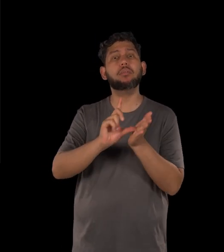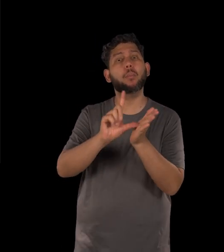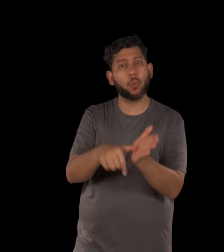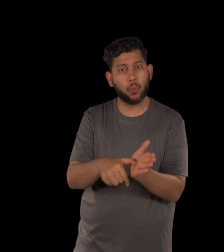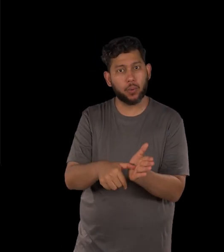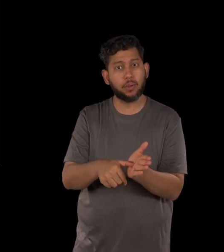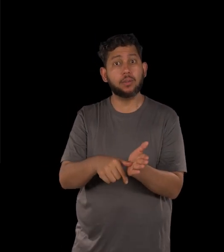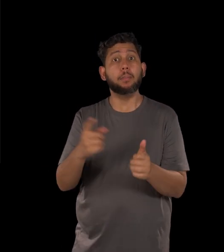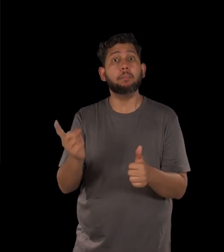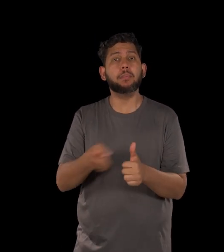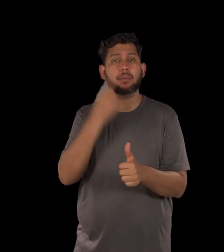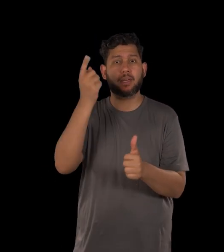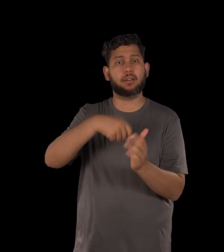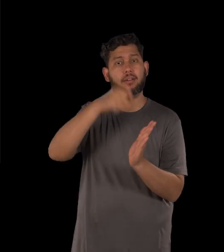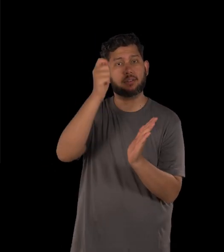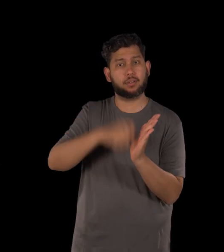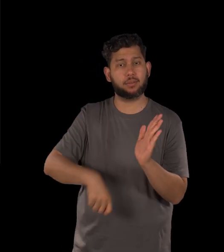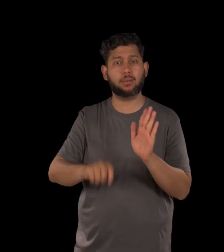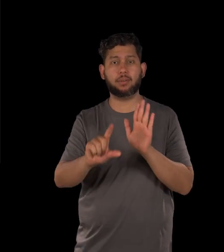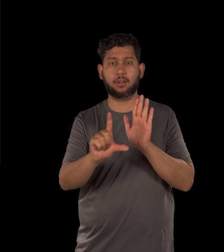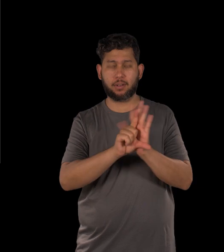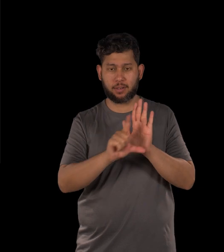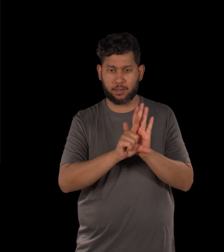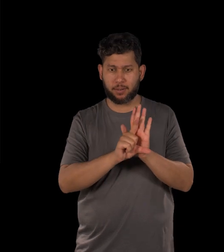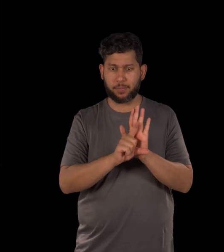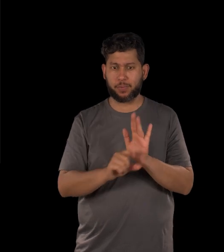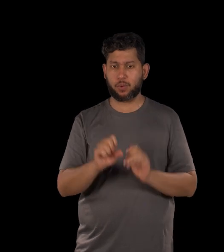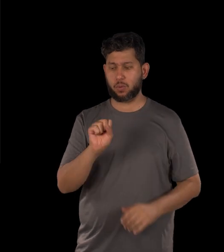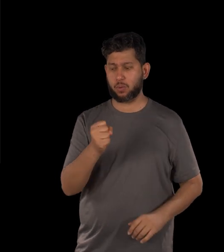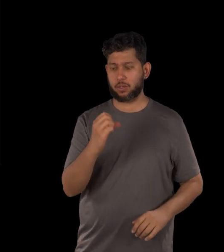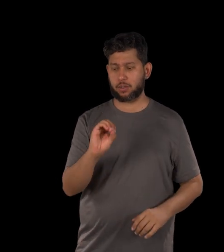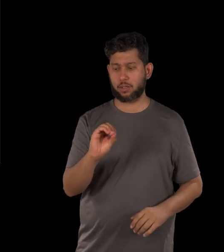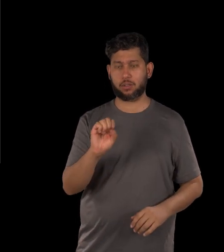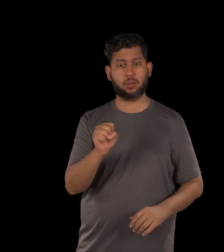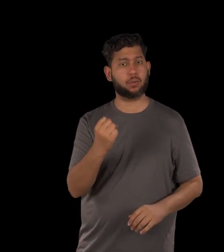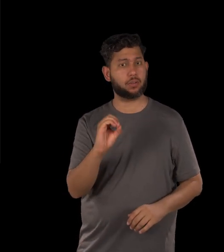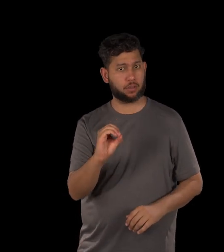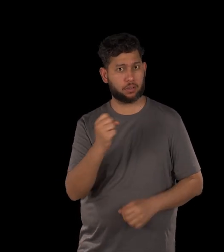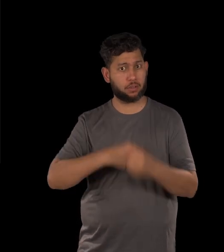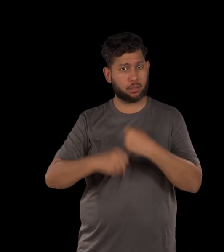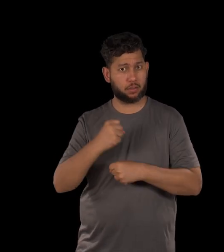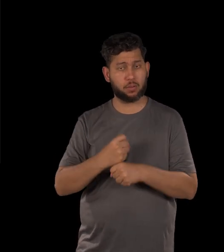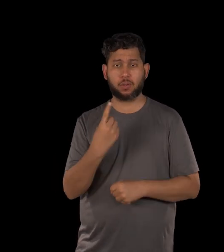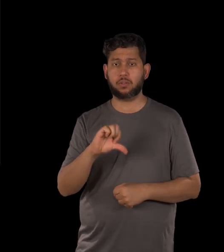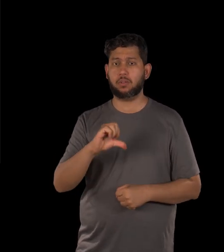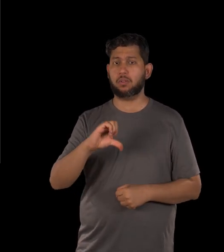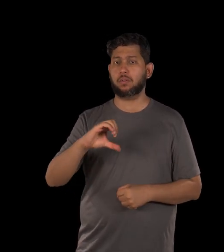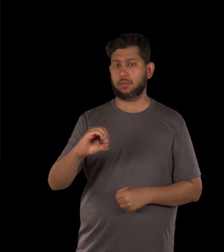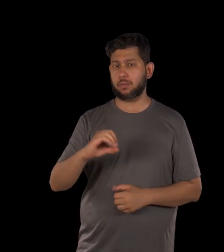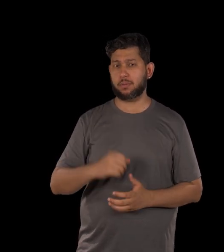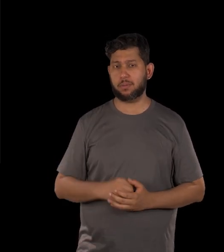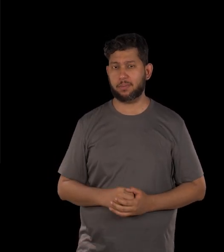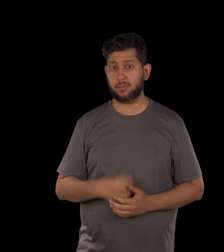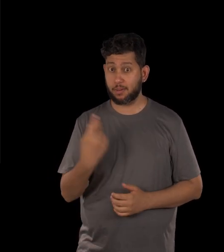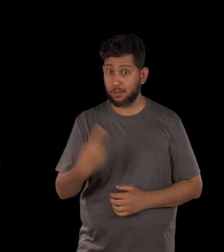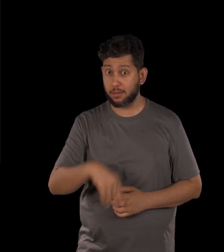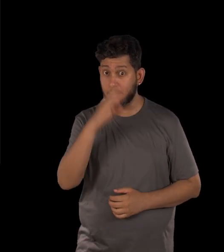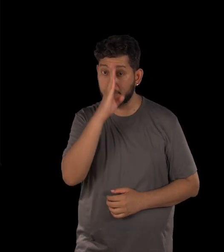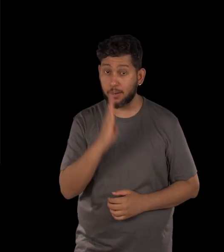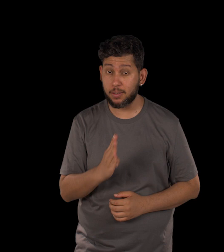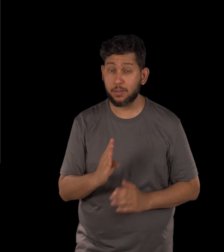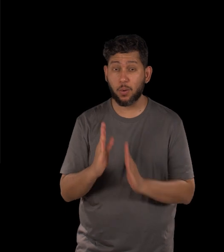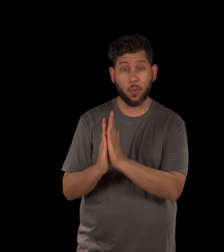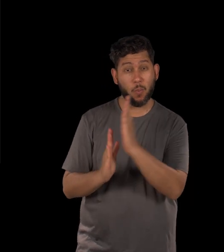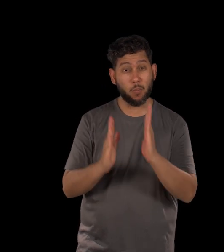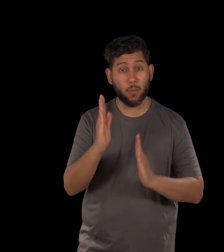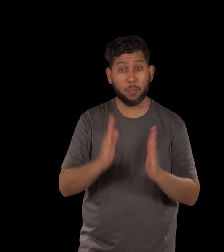a promulgação da Lei nº 8.080 de 90. O Brasil vivia um momento de privatizações